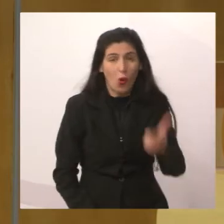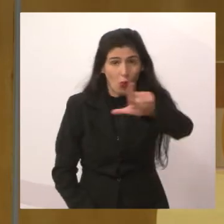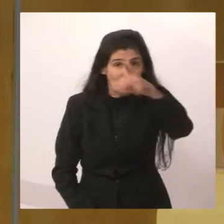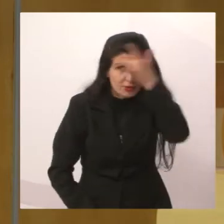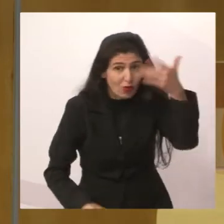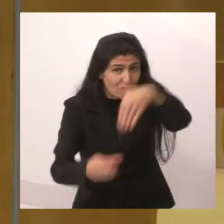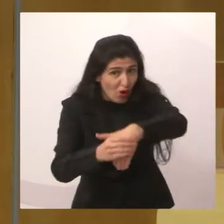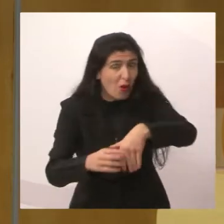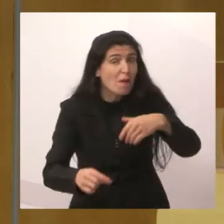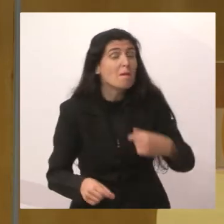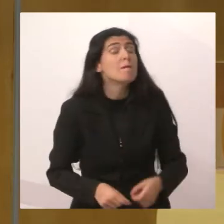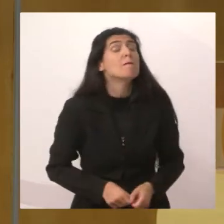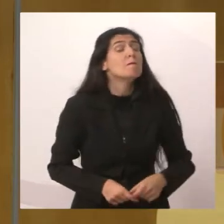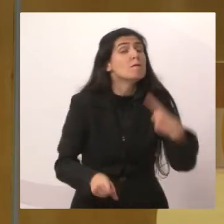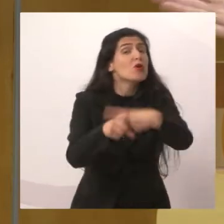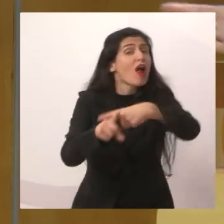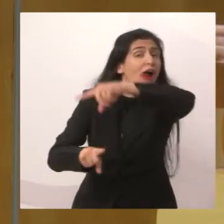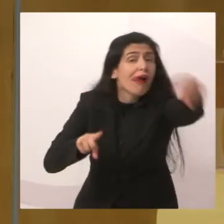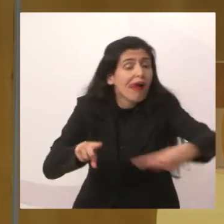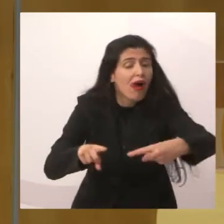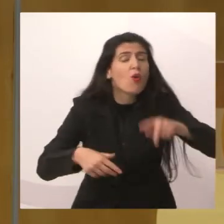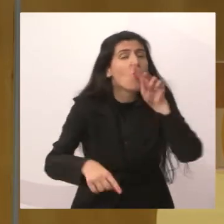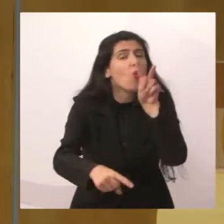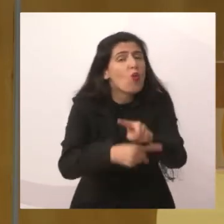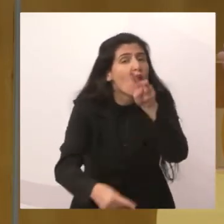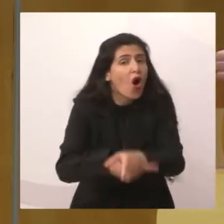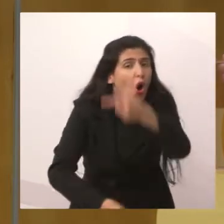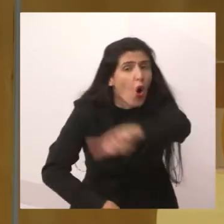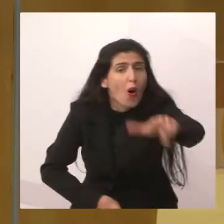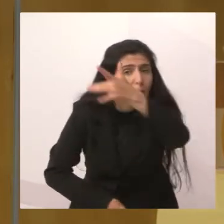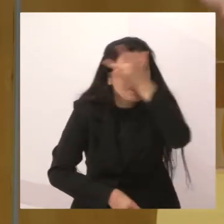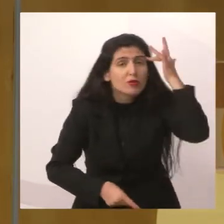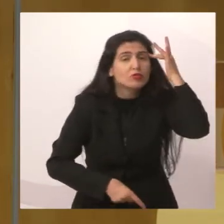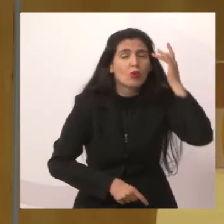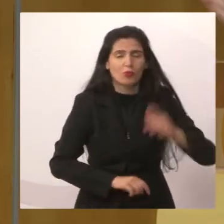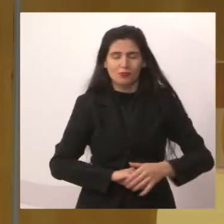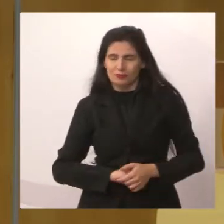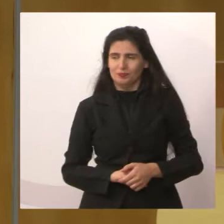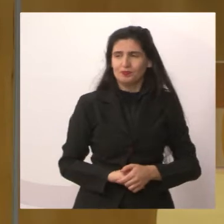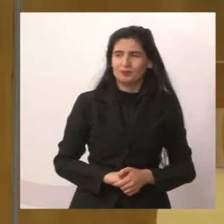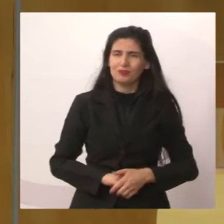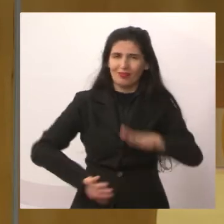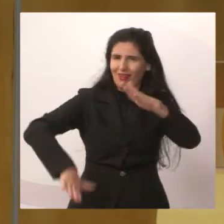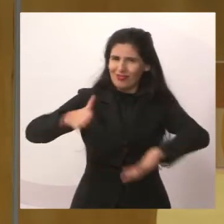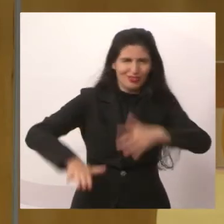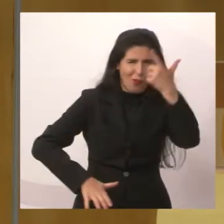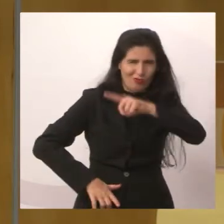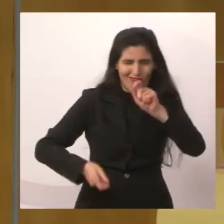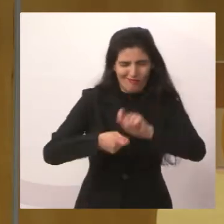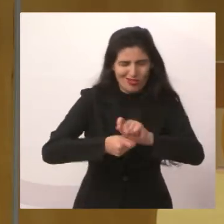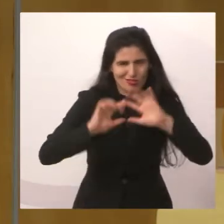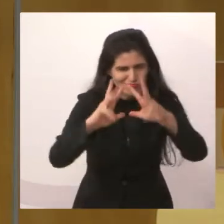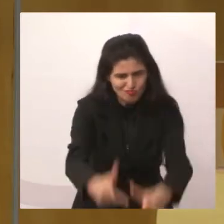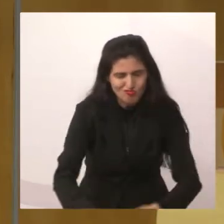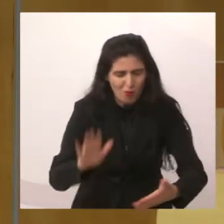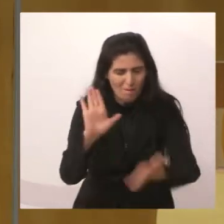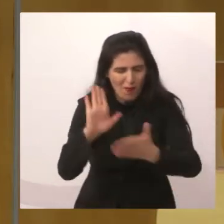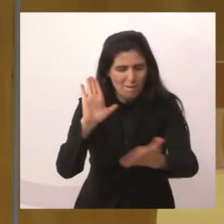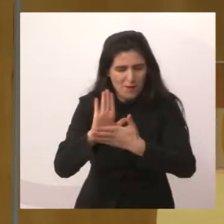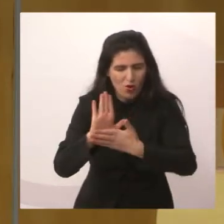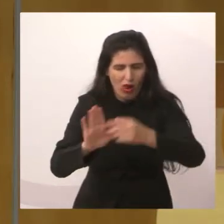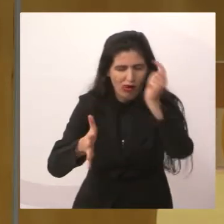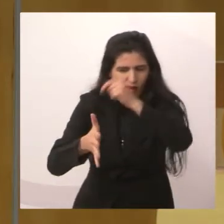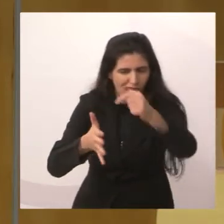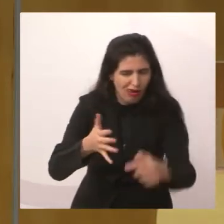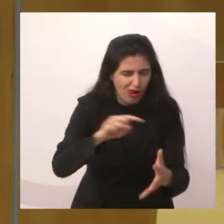E muitas vezes, um prefeito não consegue fazer tudo que se propôs, mas a atenção,